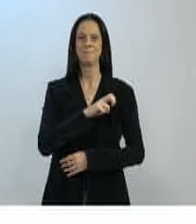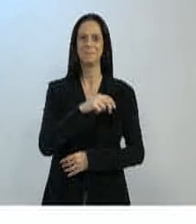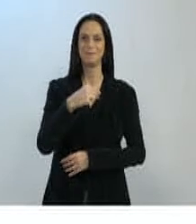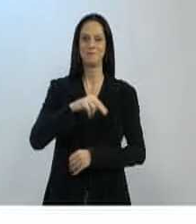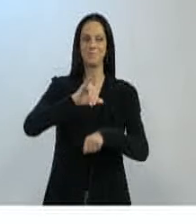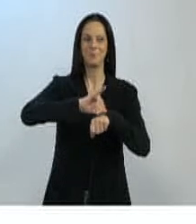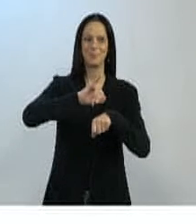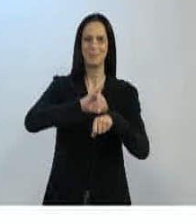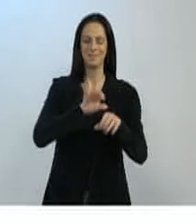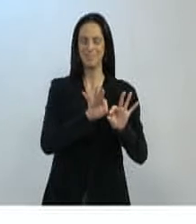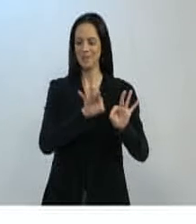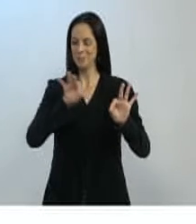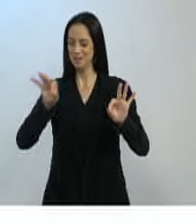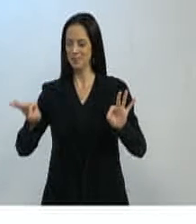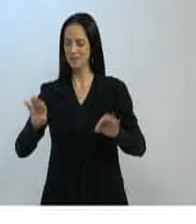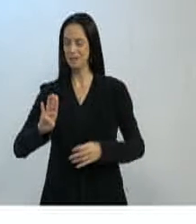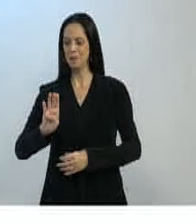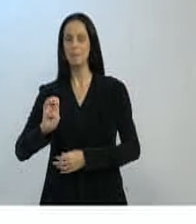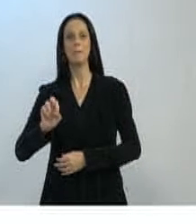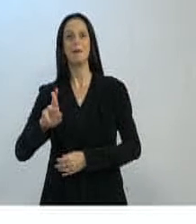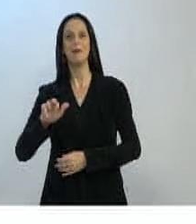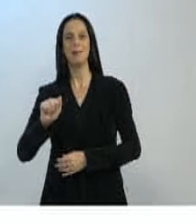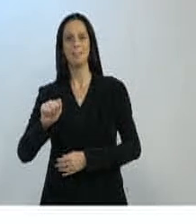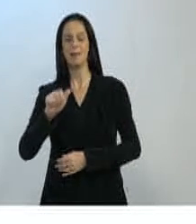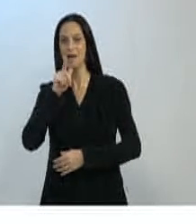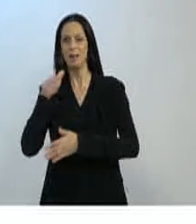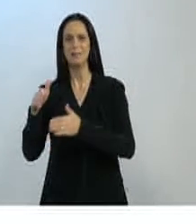seria o prolongamento da Paul Hering. Eu não